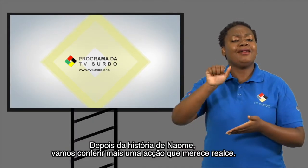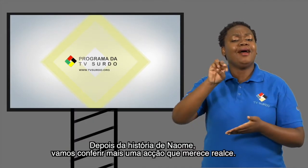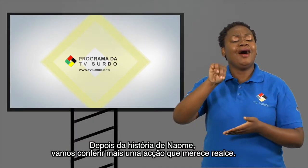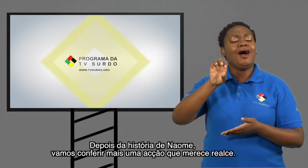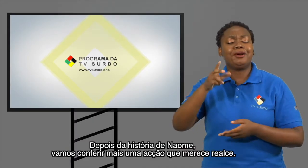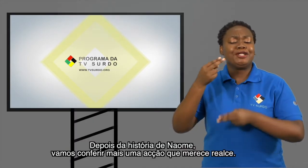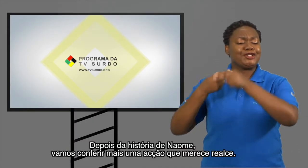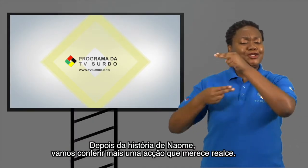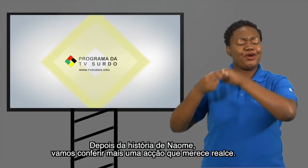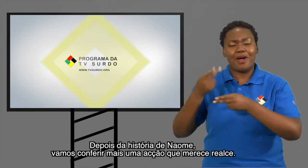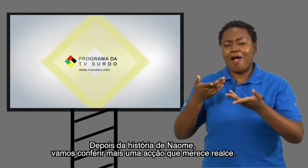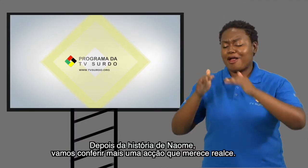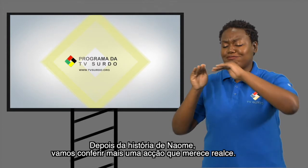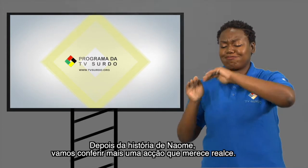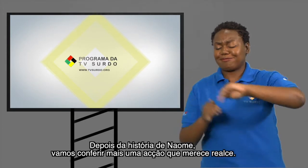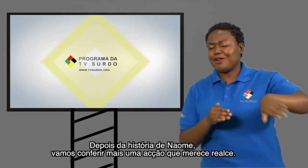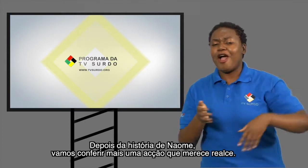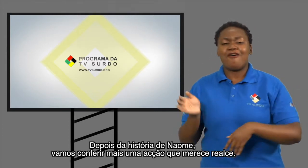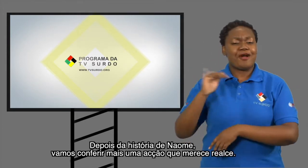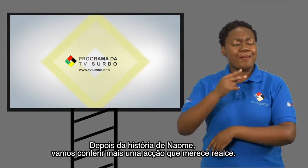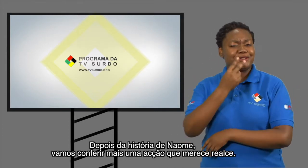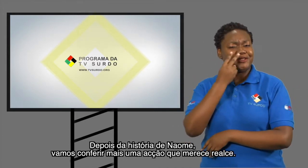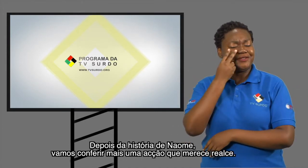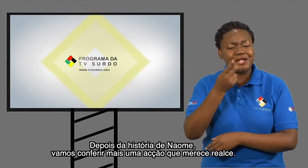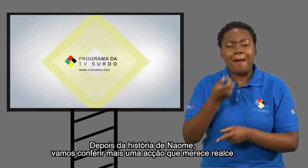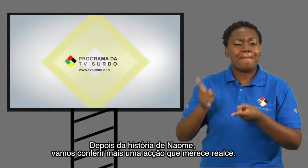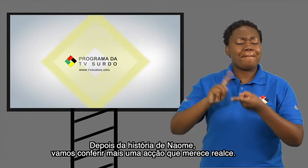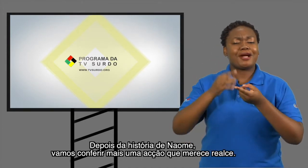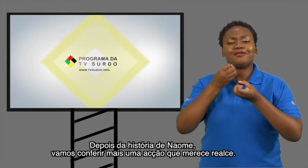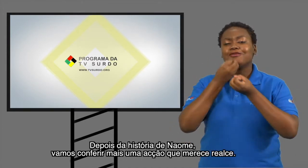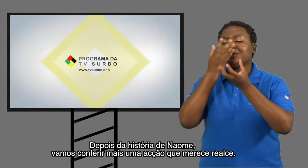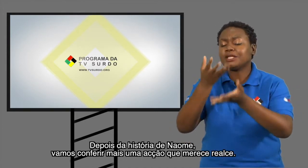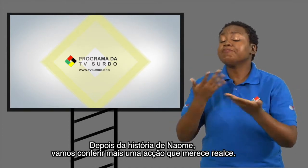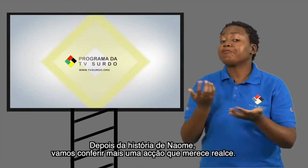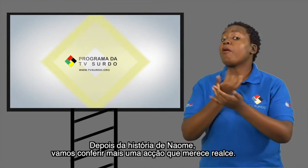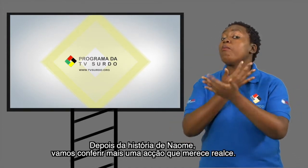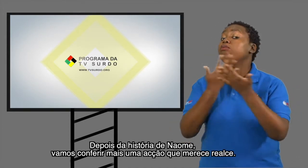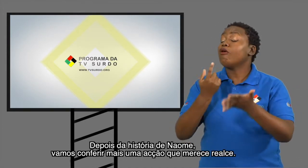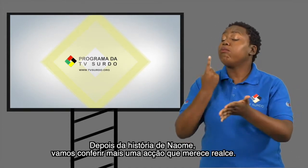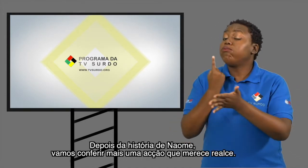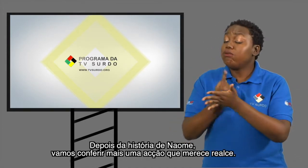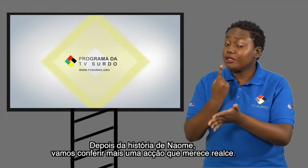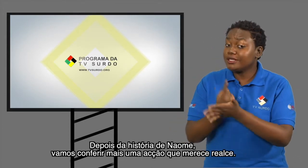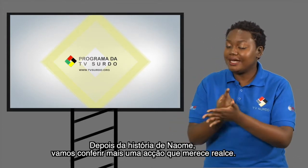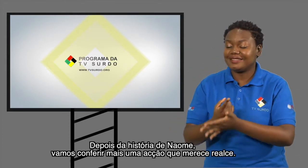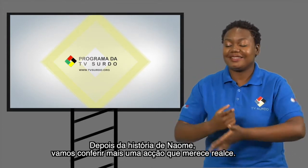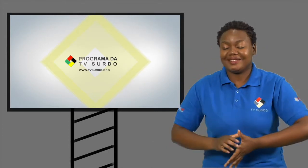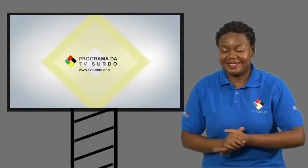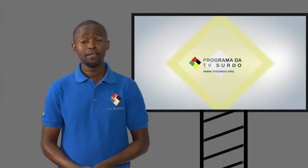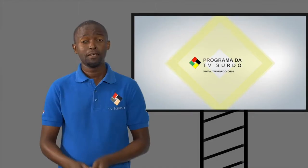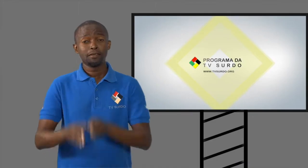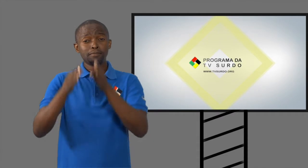Depois da história de Naomi, vamos conferir mais uma ação que merece realce.